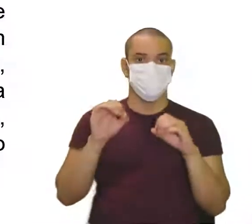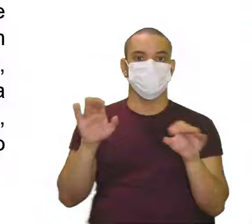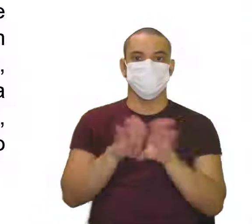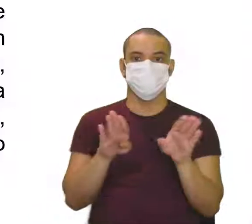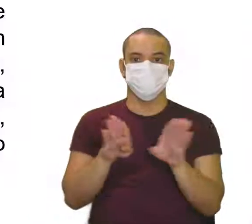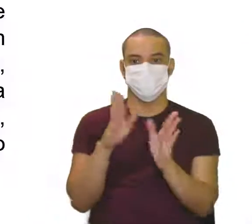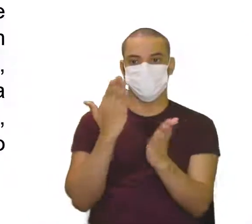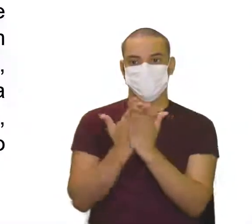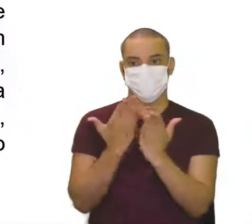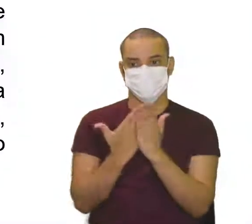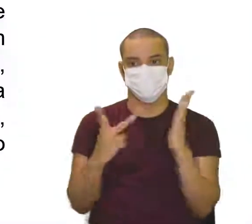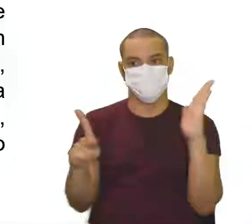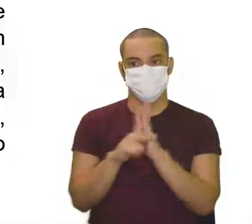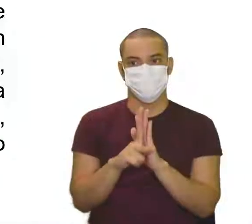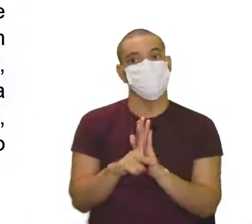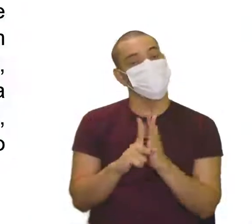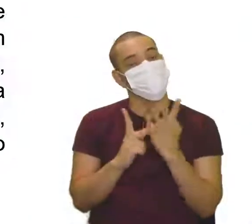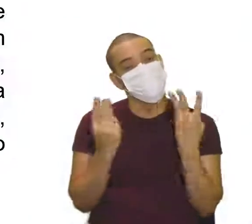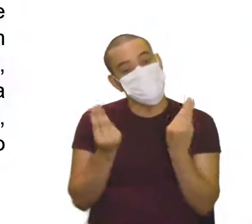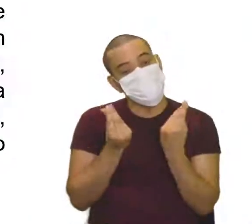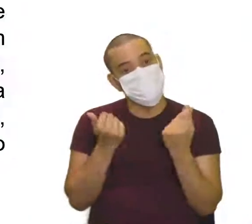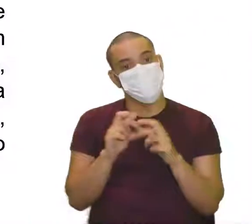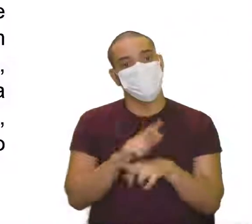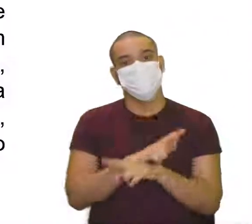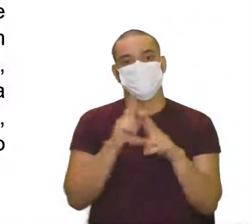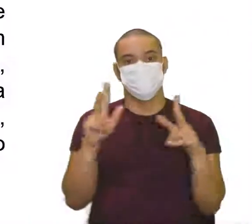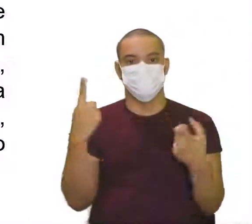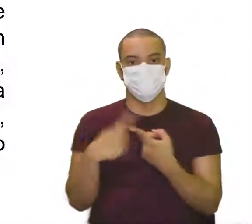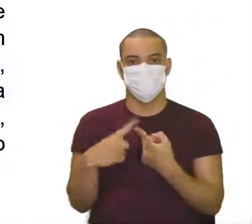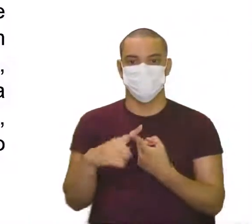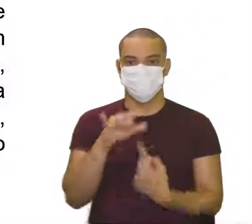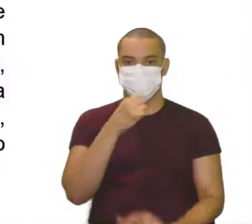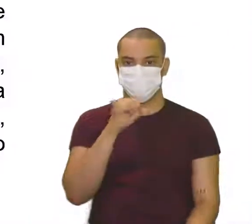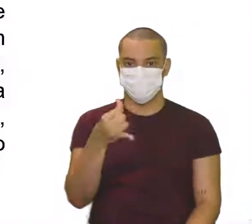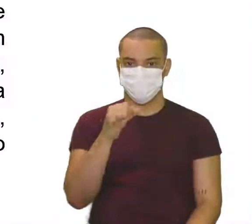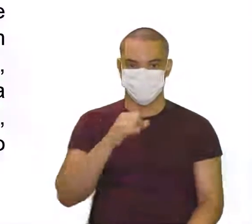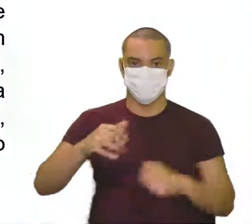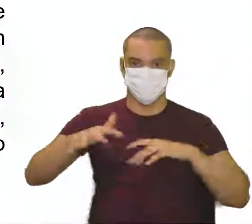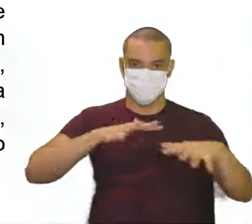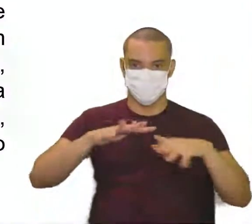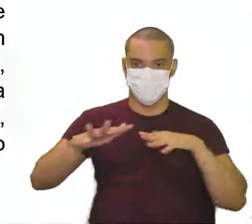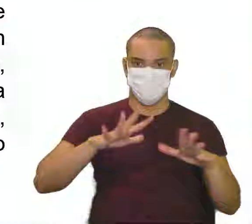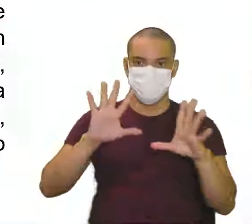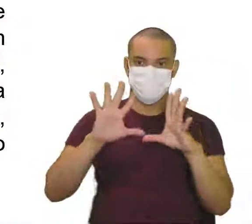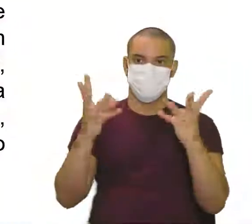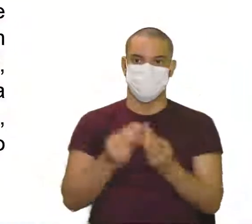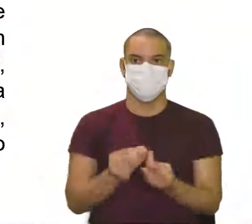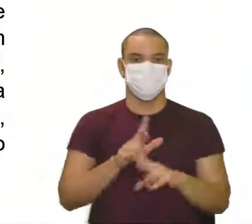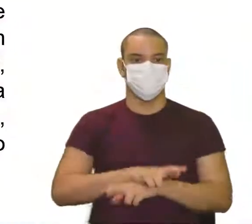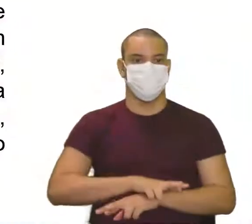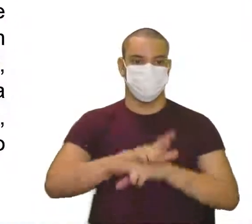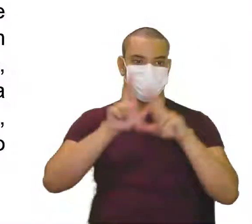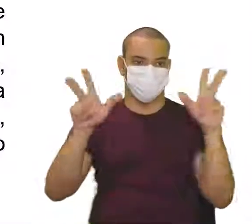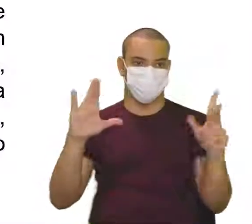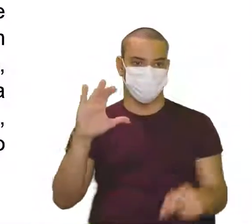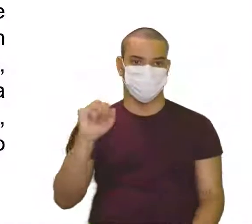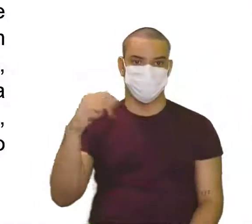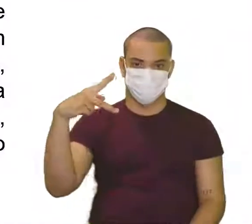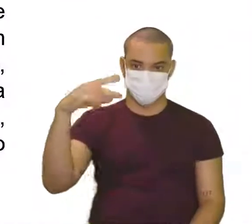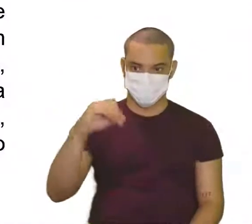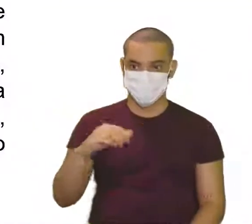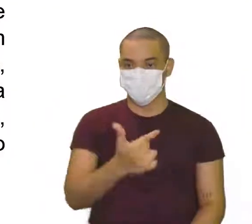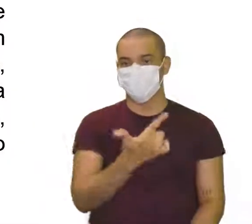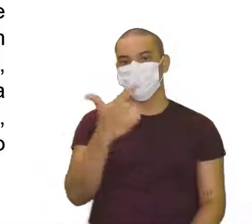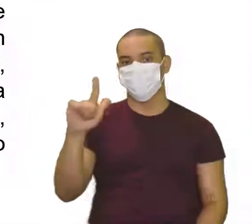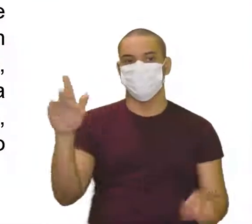estudo para um caso peculiar, onde a carga se move em direção perpendicular ao campo, e outro onde